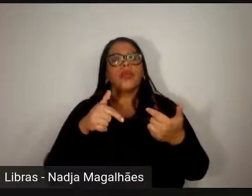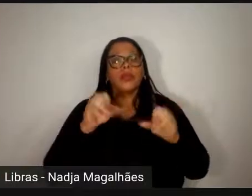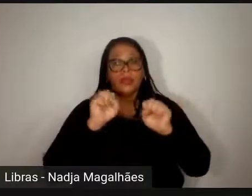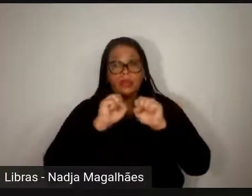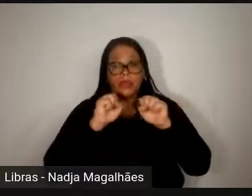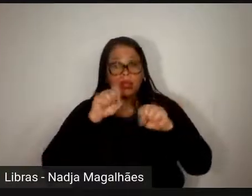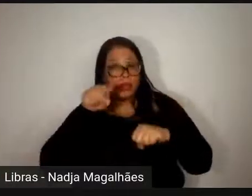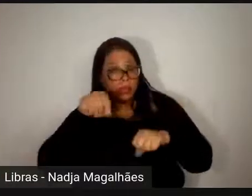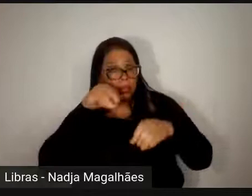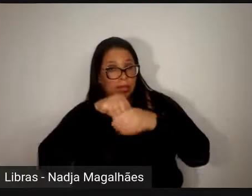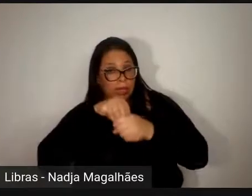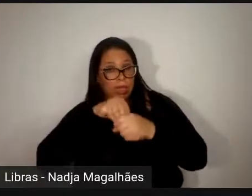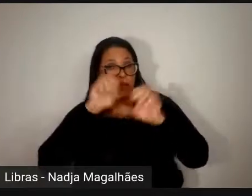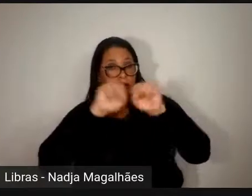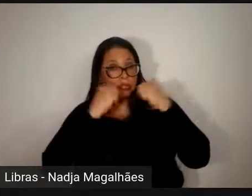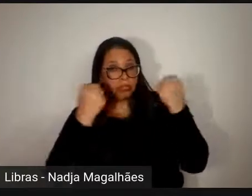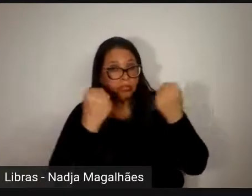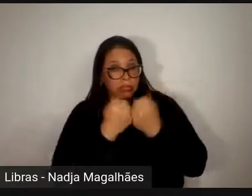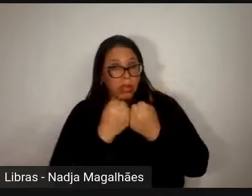e mesmo